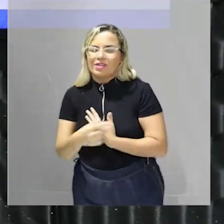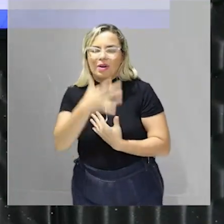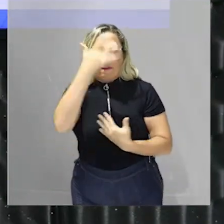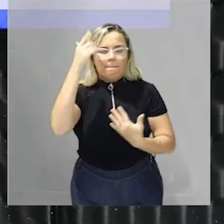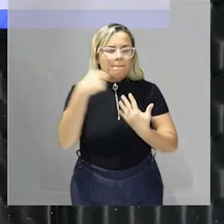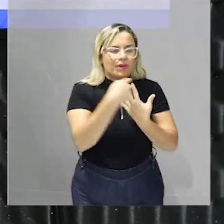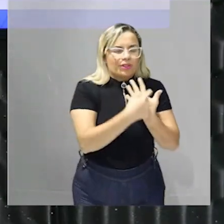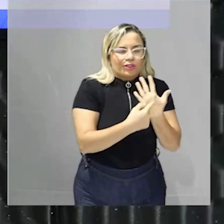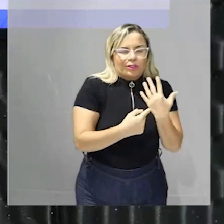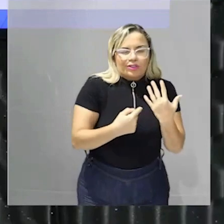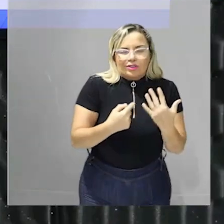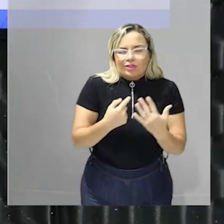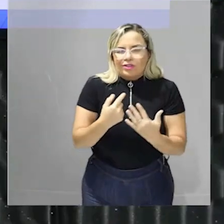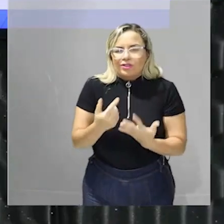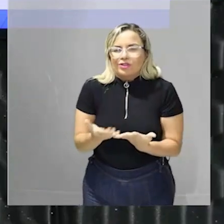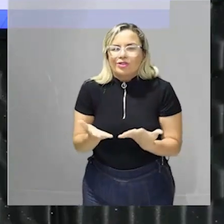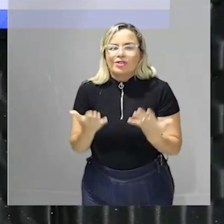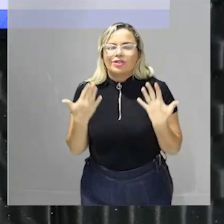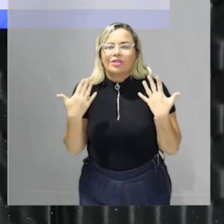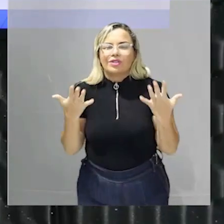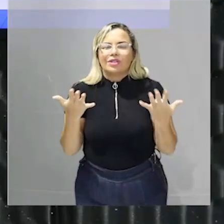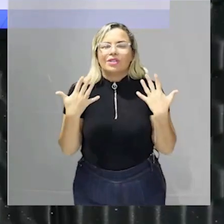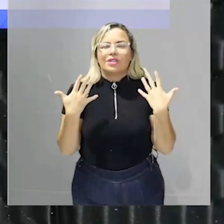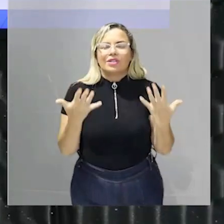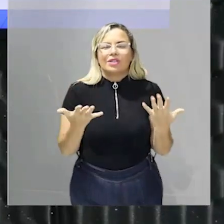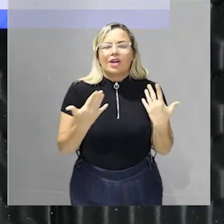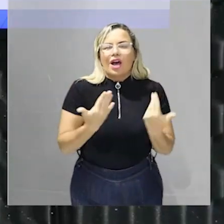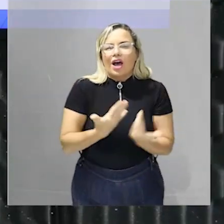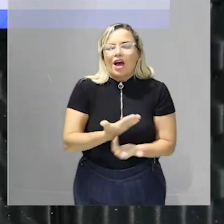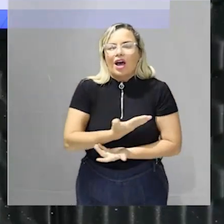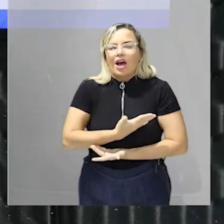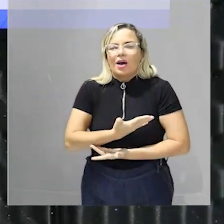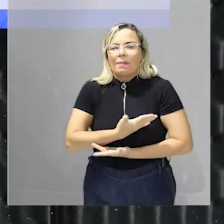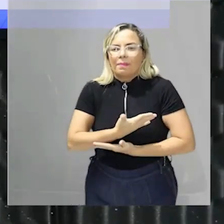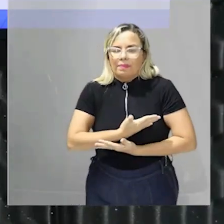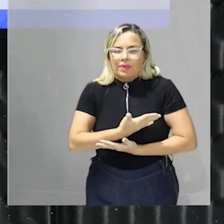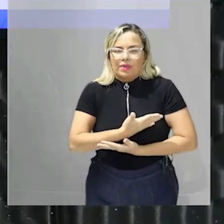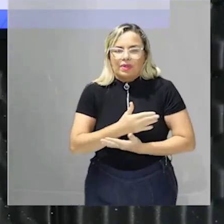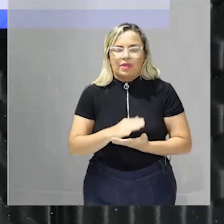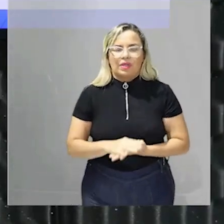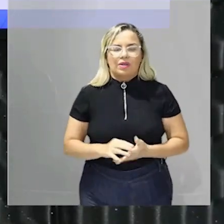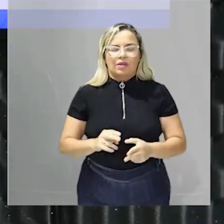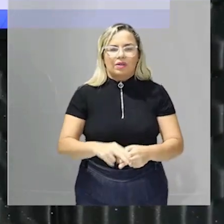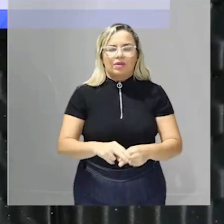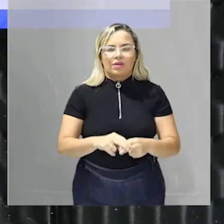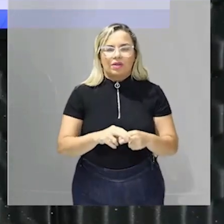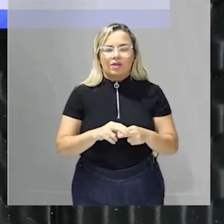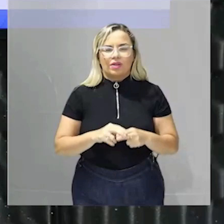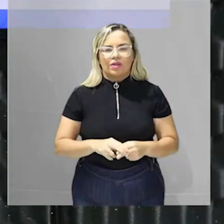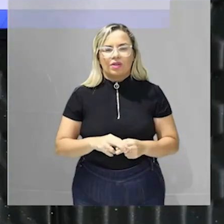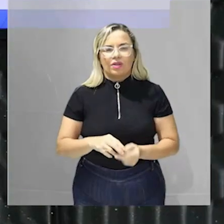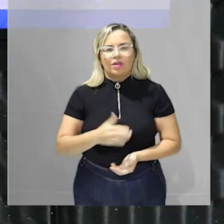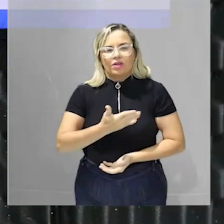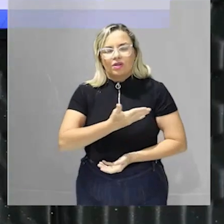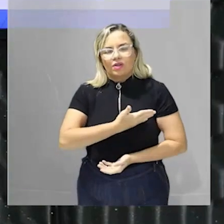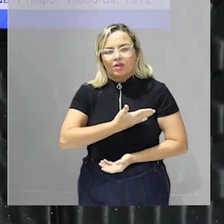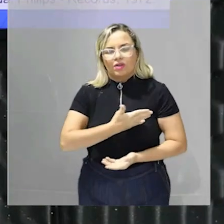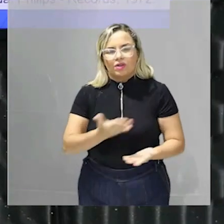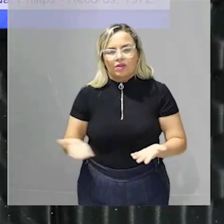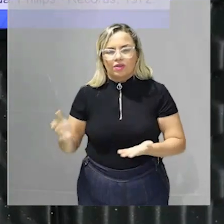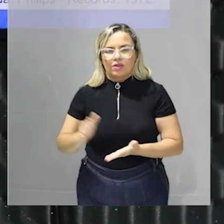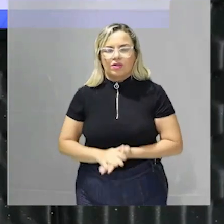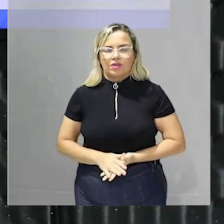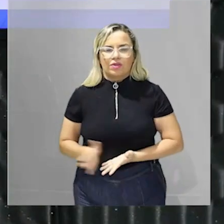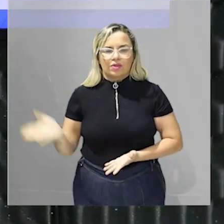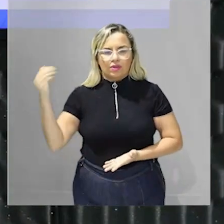De mão quente, né? De mãos amigas. Por isso, né? Aqui ela fala de amizade. Então, vamos lá para